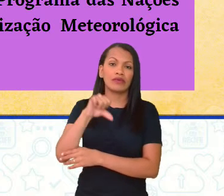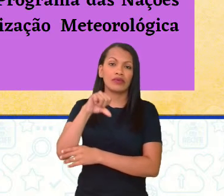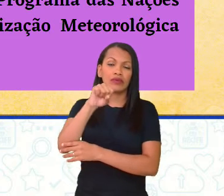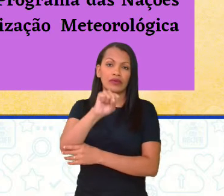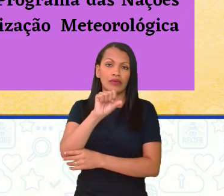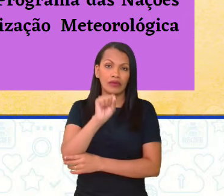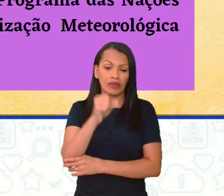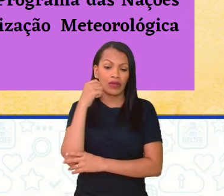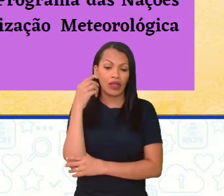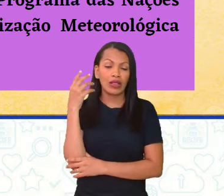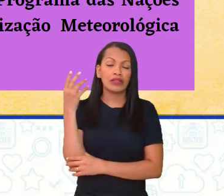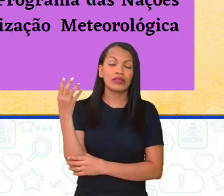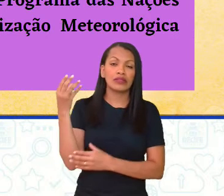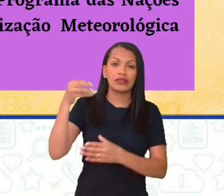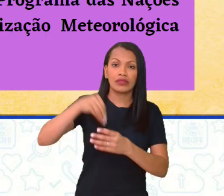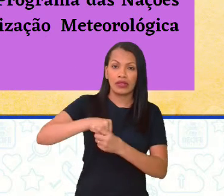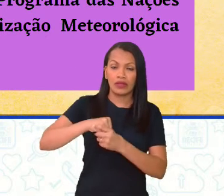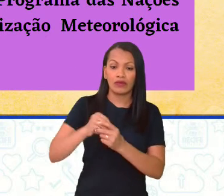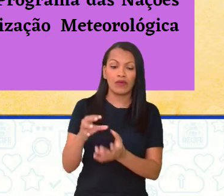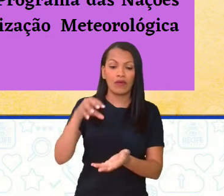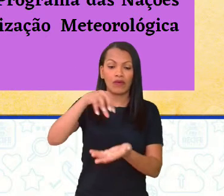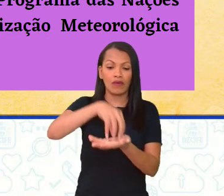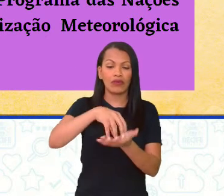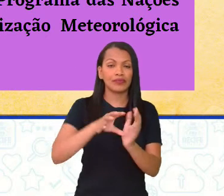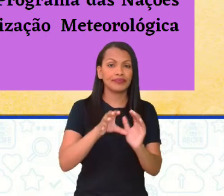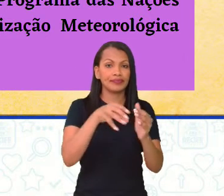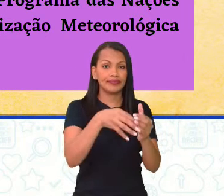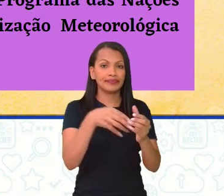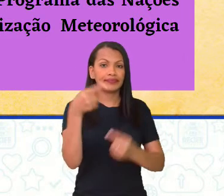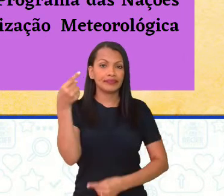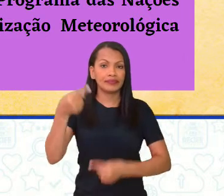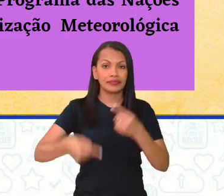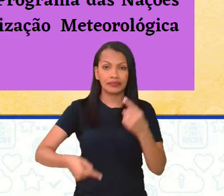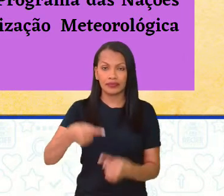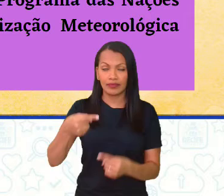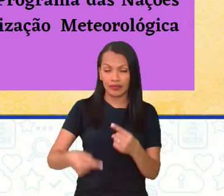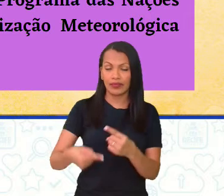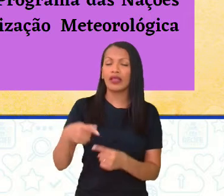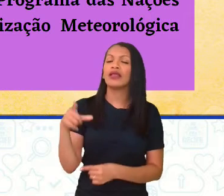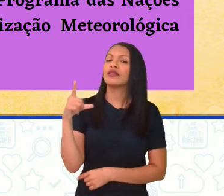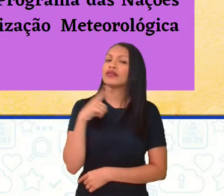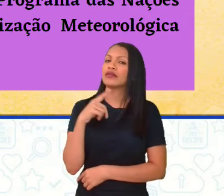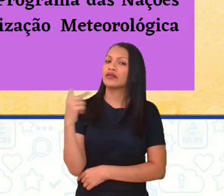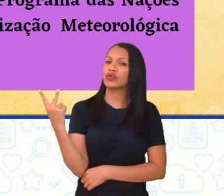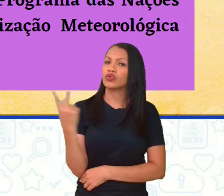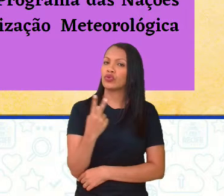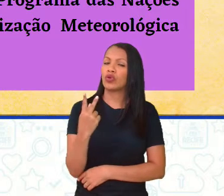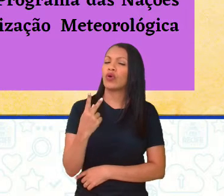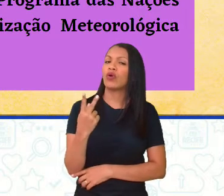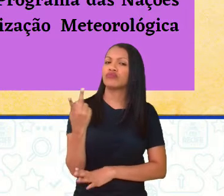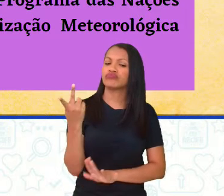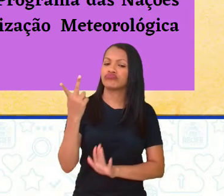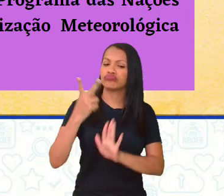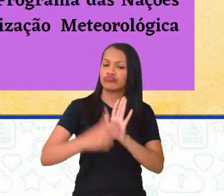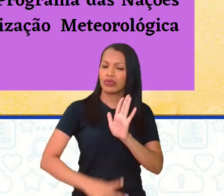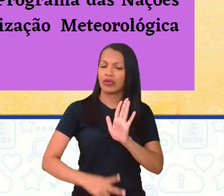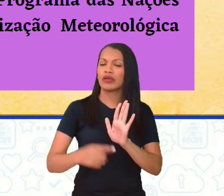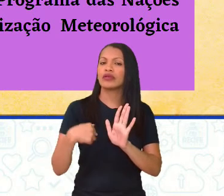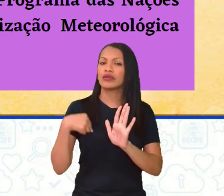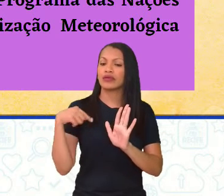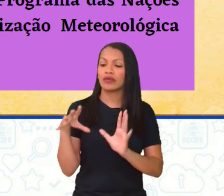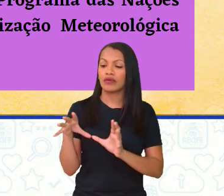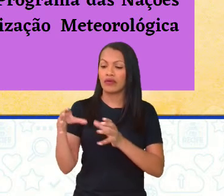programa das Nações Unidas, junto com, tem 2 programas aí, né? E a